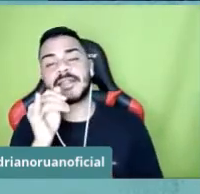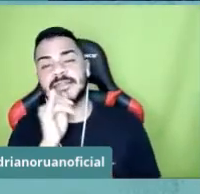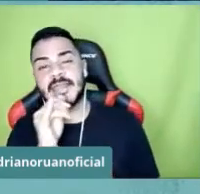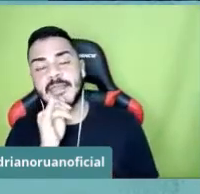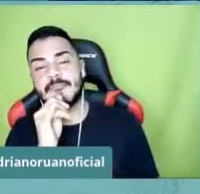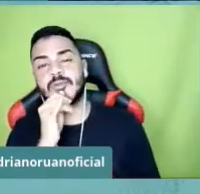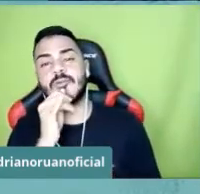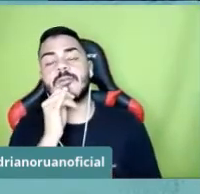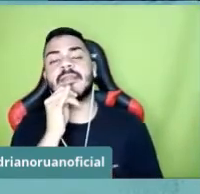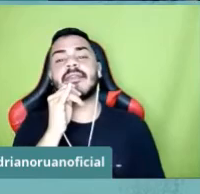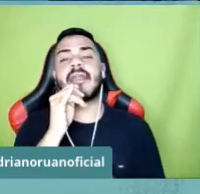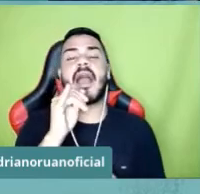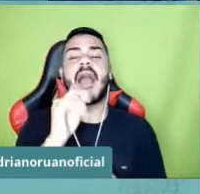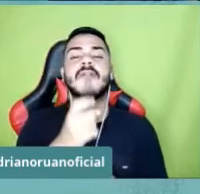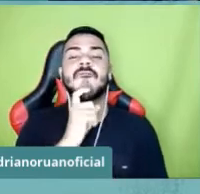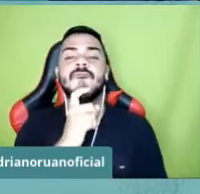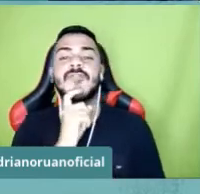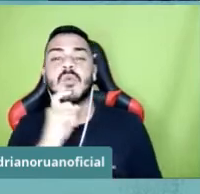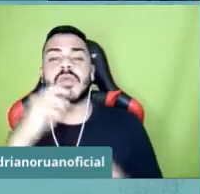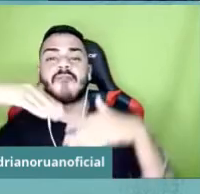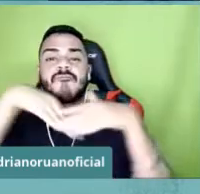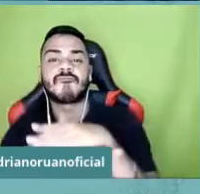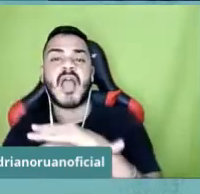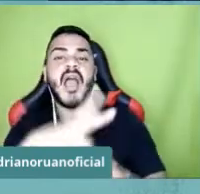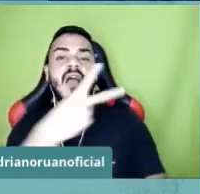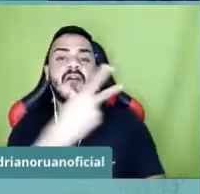rede de frio, né, que é onde essas vacinas ficam